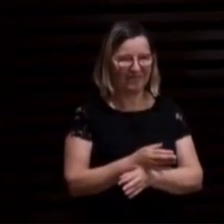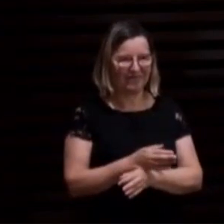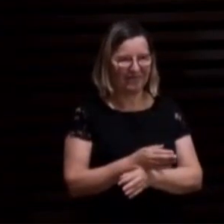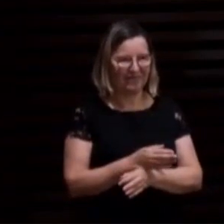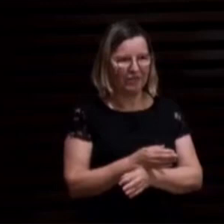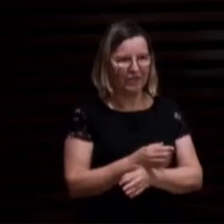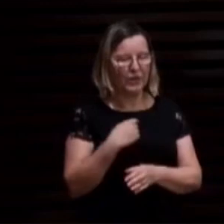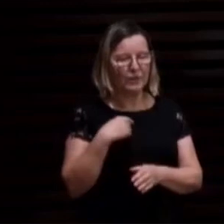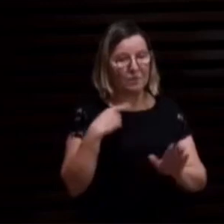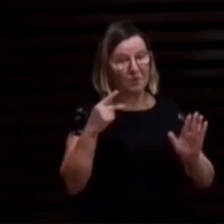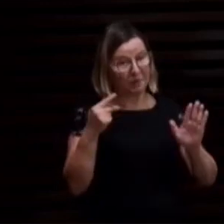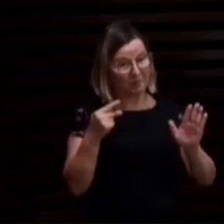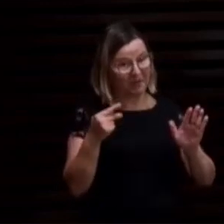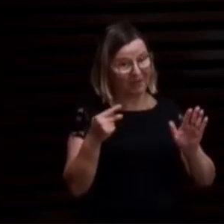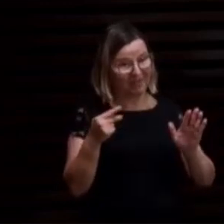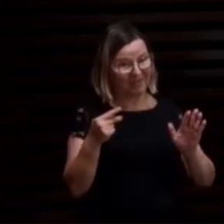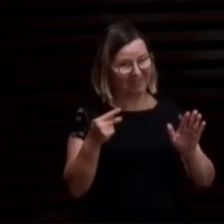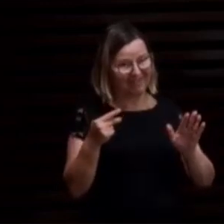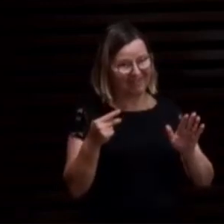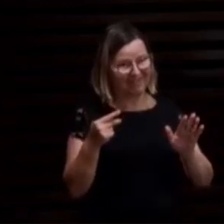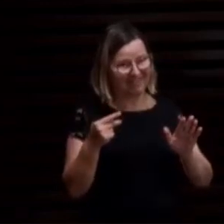Eu prometo que quando eu voltar